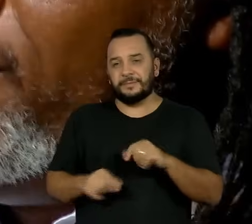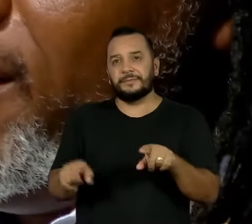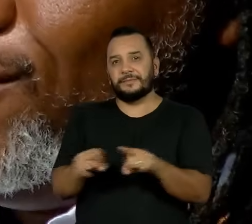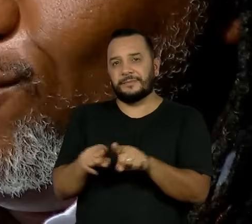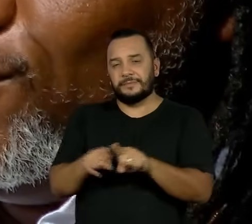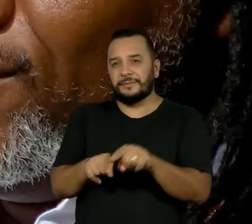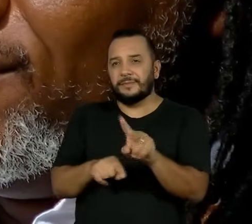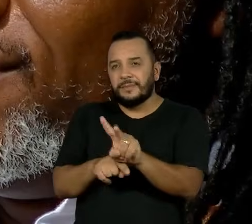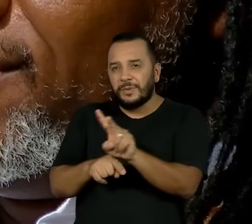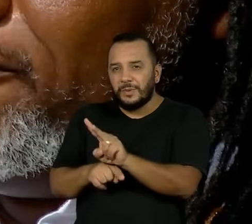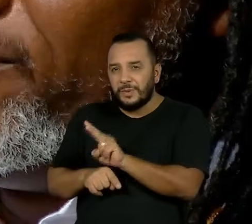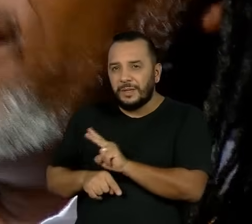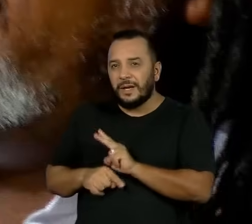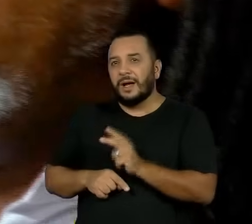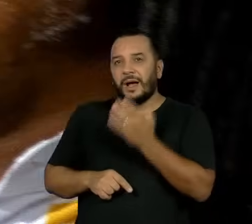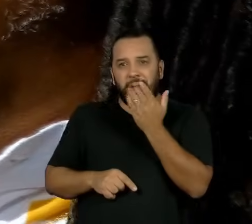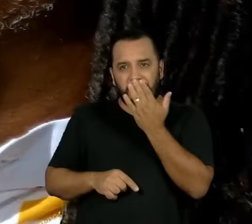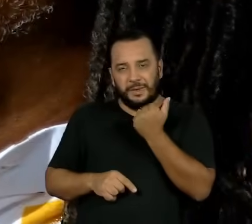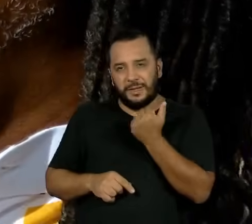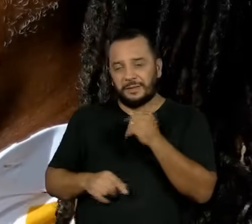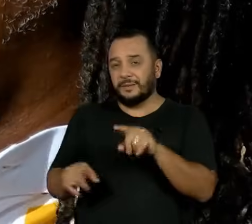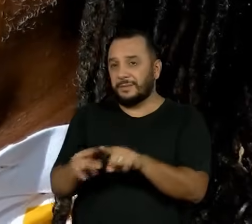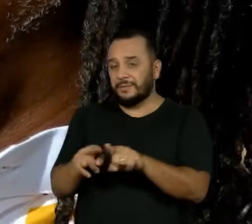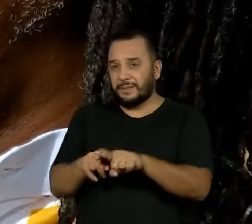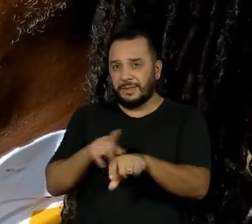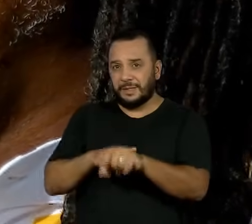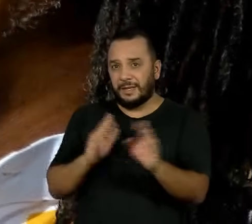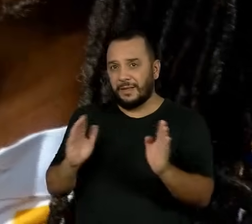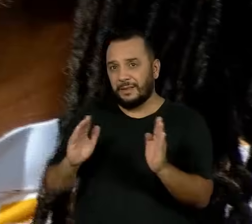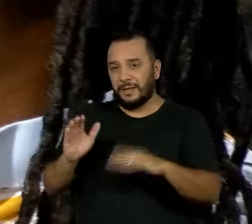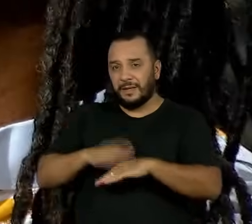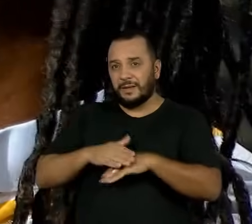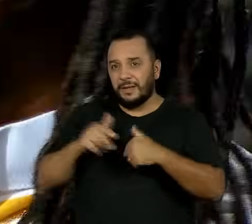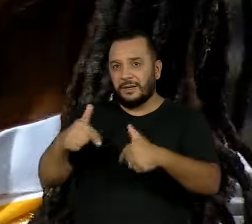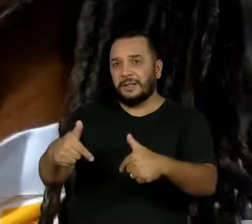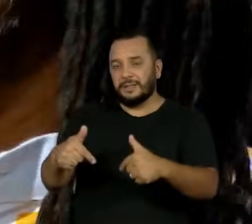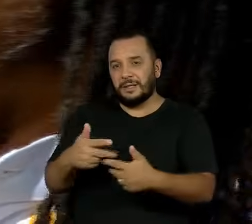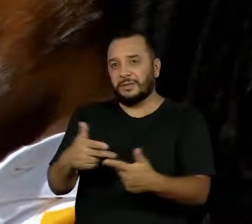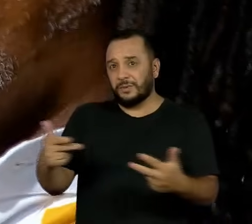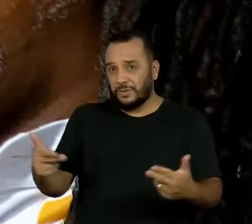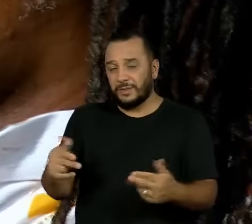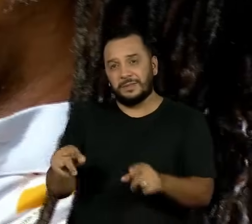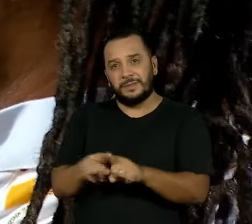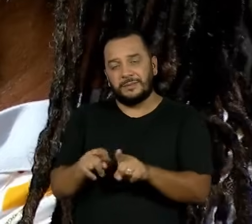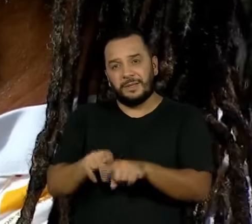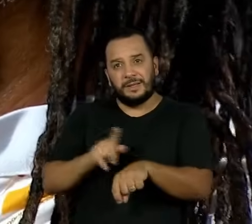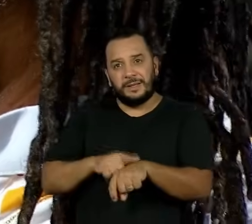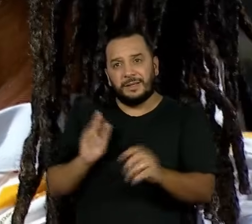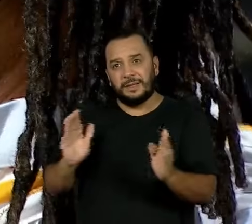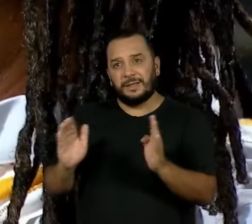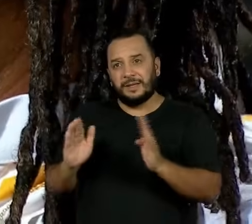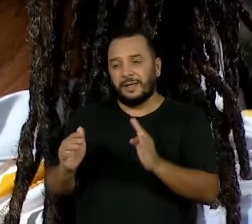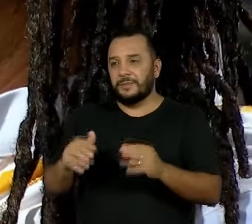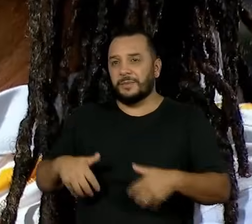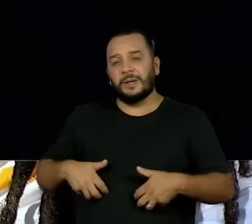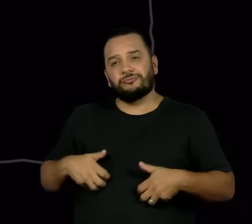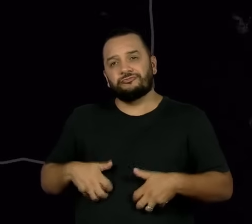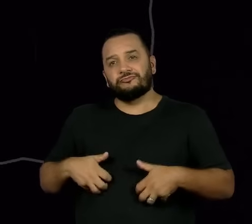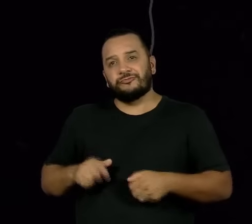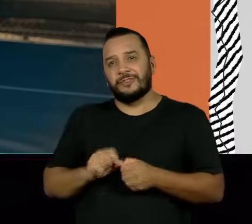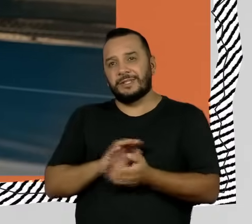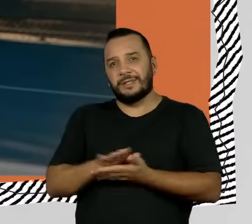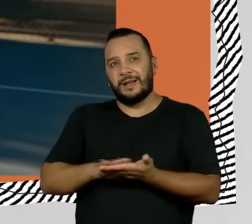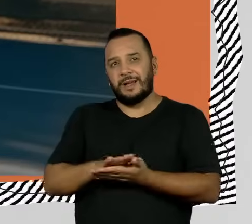cultivar o alimento, ter tempo para fazer as coisas, ter tempo para não fazer as coisas.